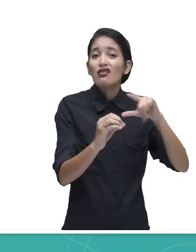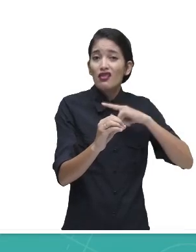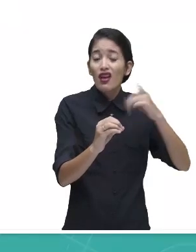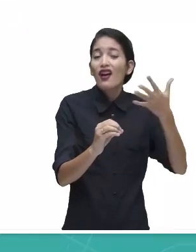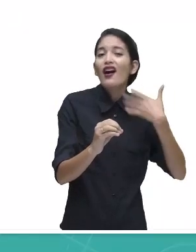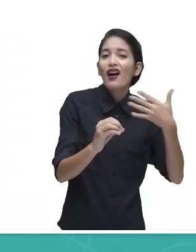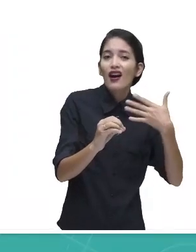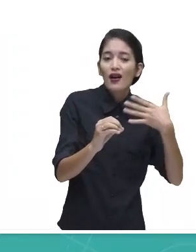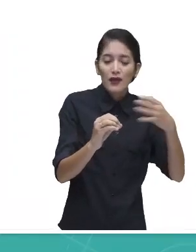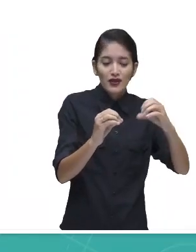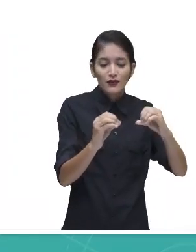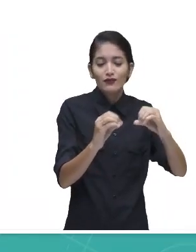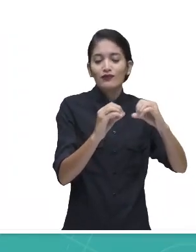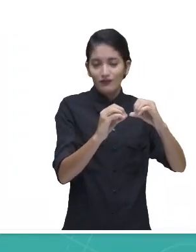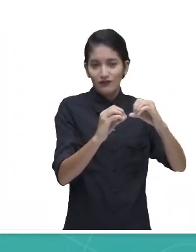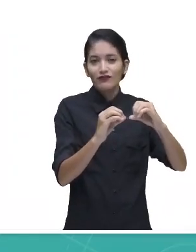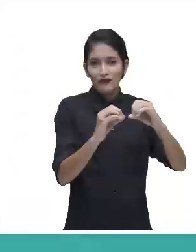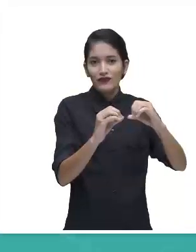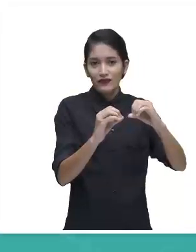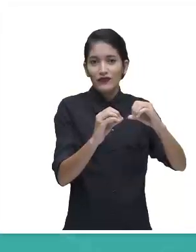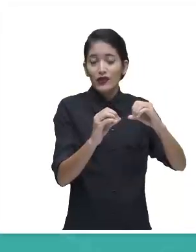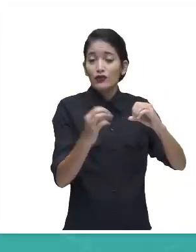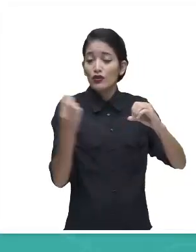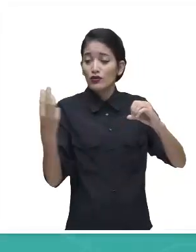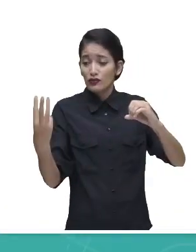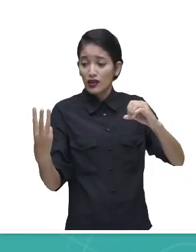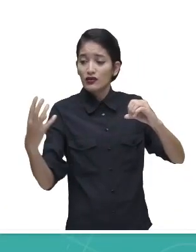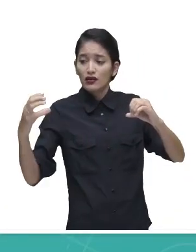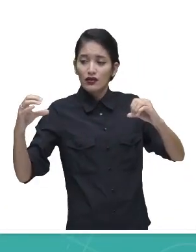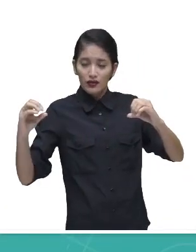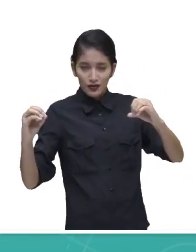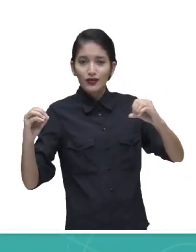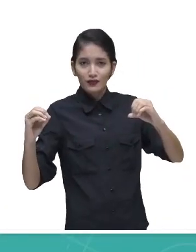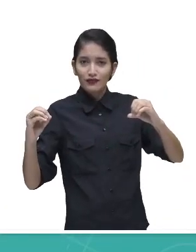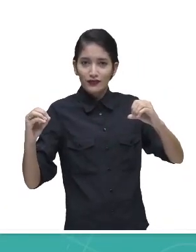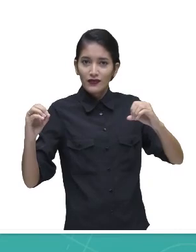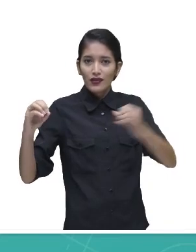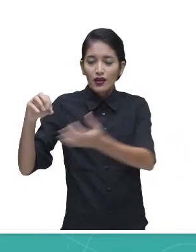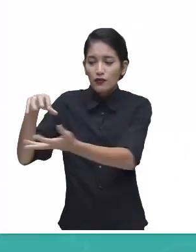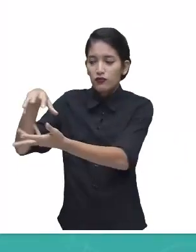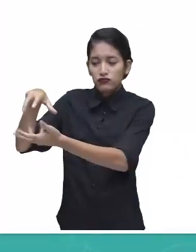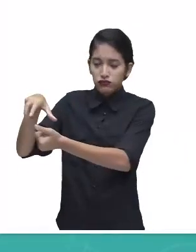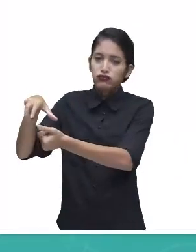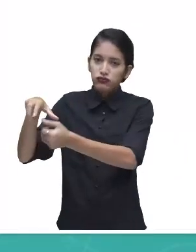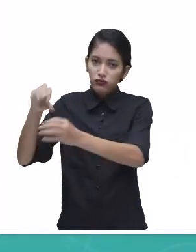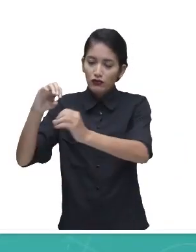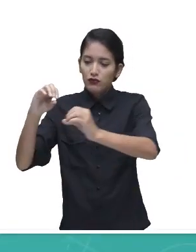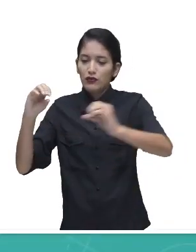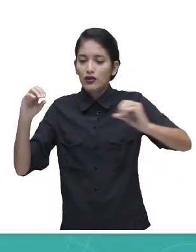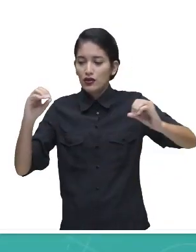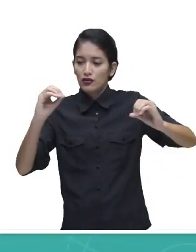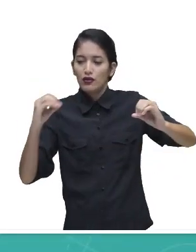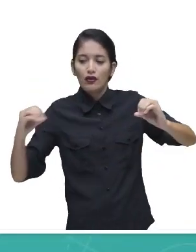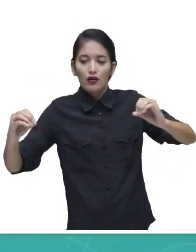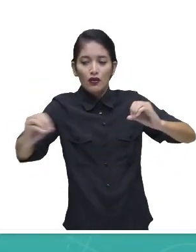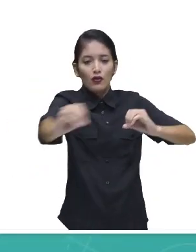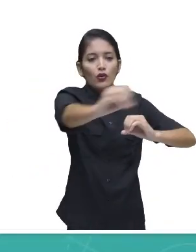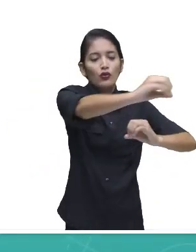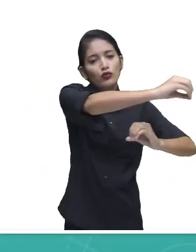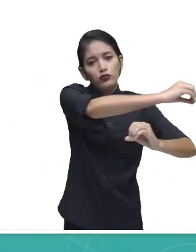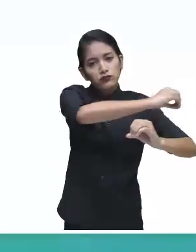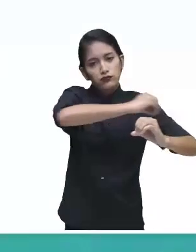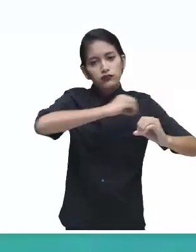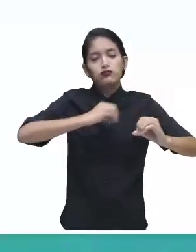está mais próximo ao Sol. O nosso não, o nosso é o terceiro planeta orbitando o Sol. Então, a temperatura que